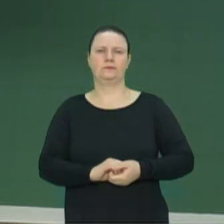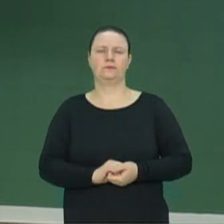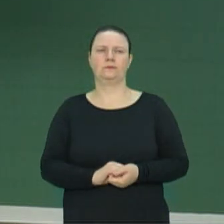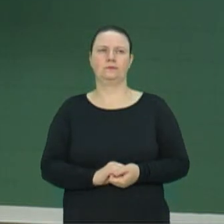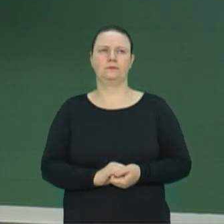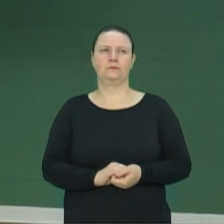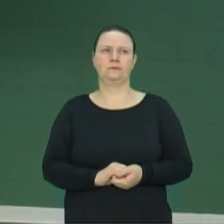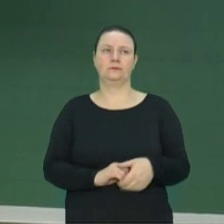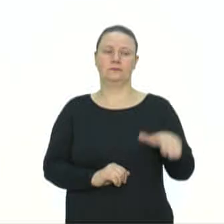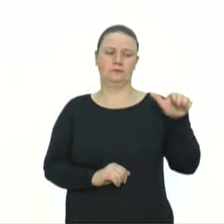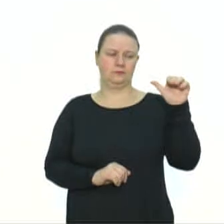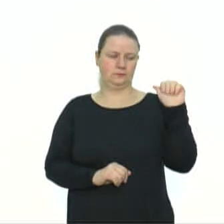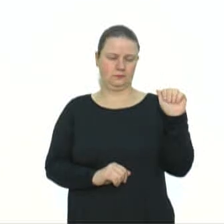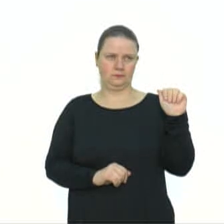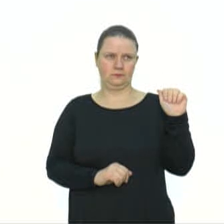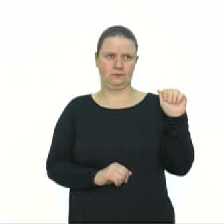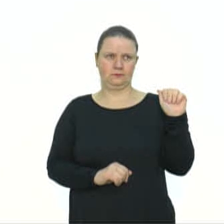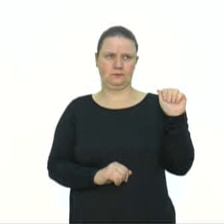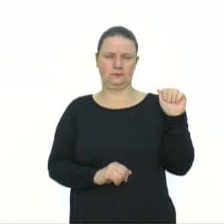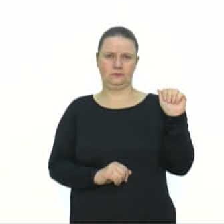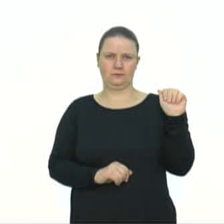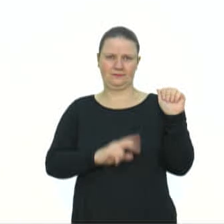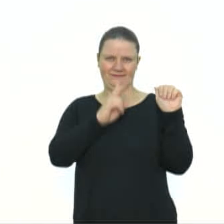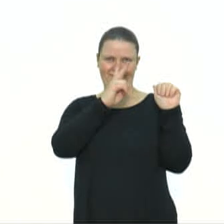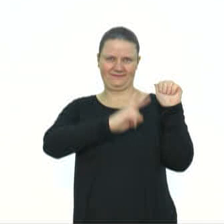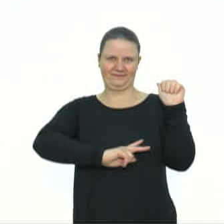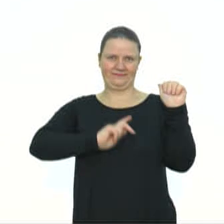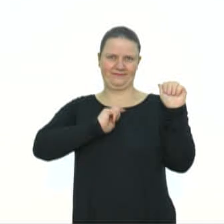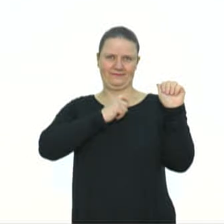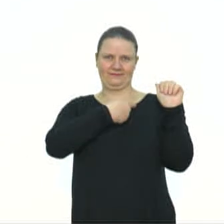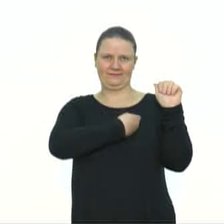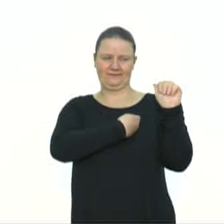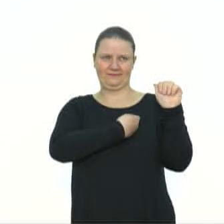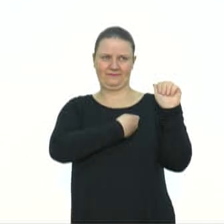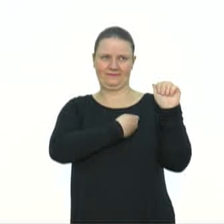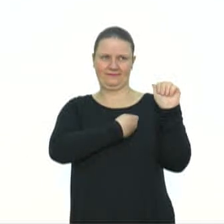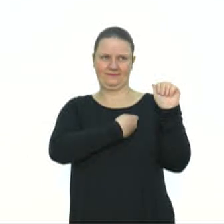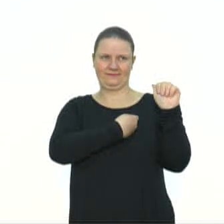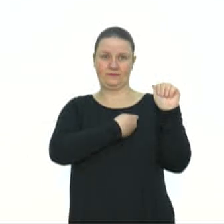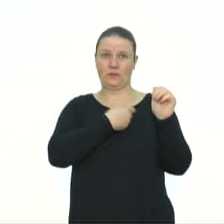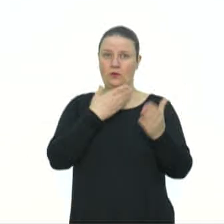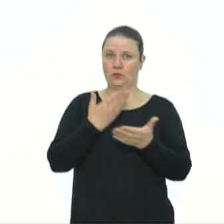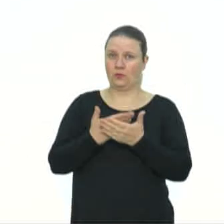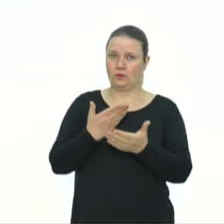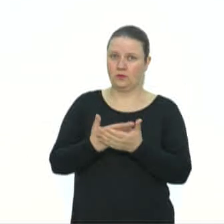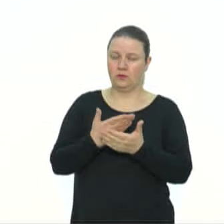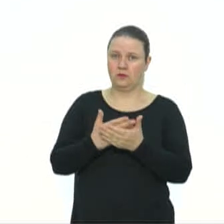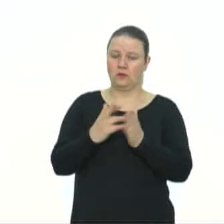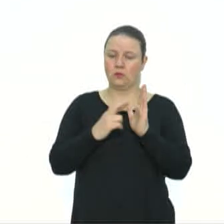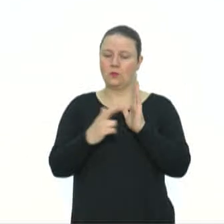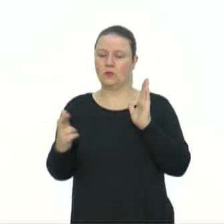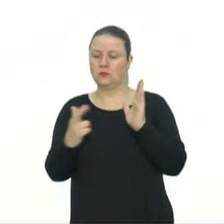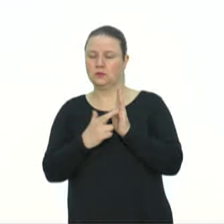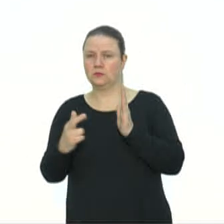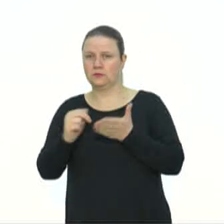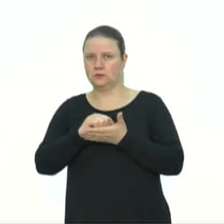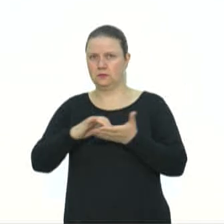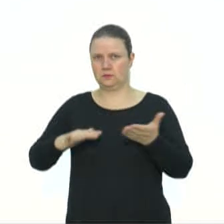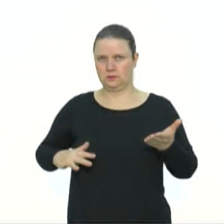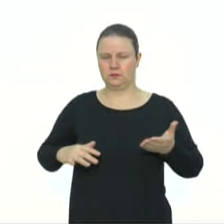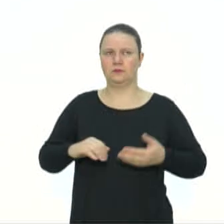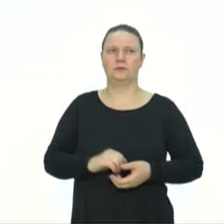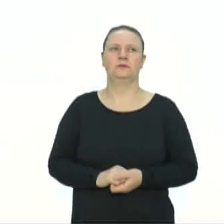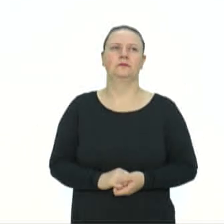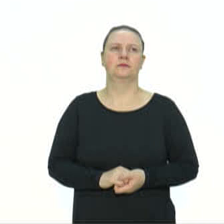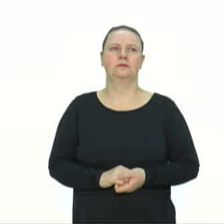demonstrativo? Letra A. Los estudiantes contestaram a atividade. Os estudantes responderam à atividade.